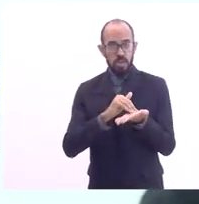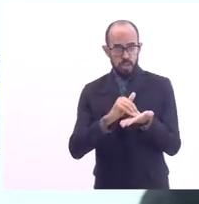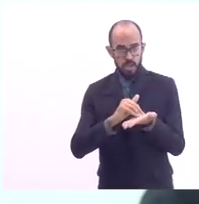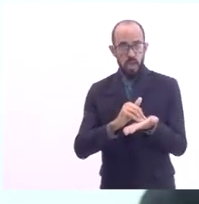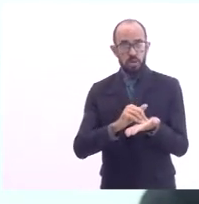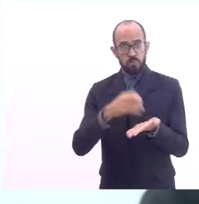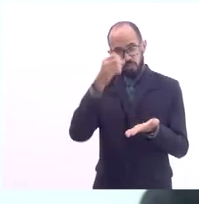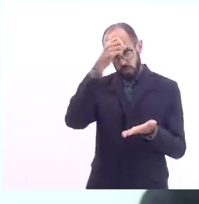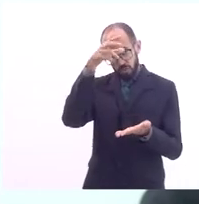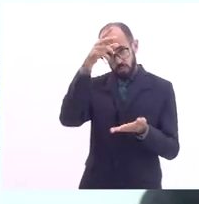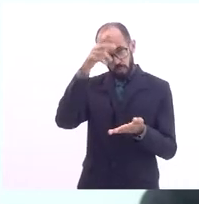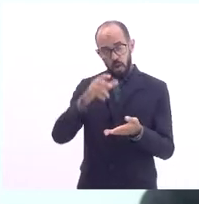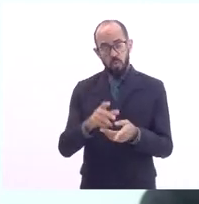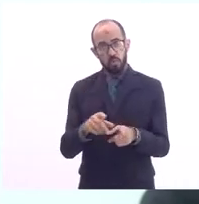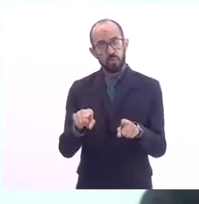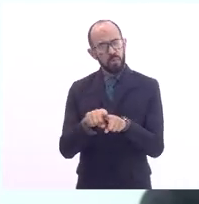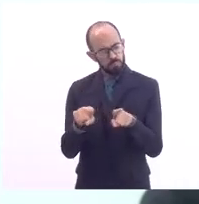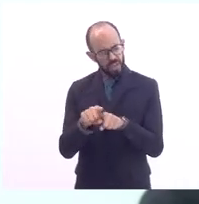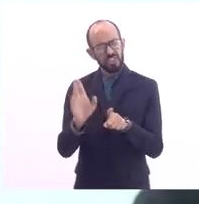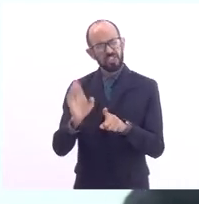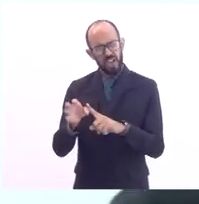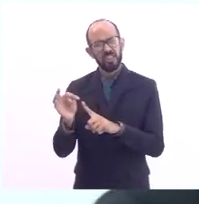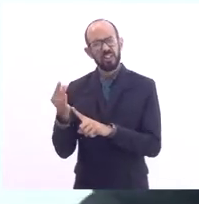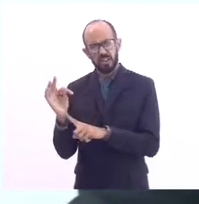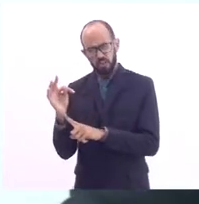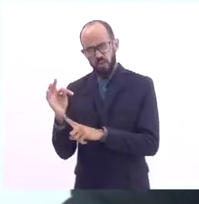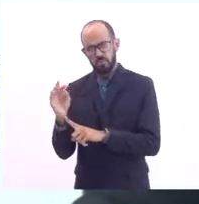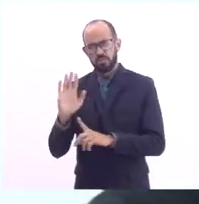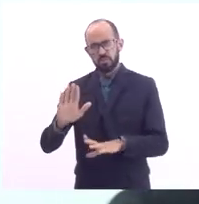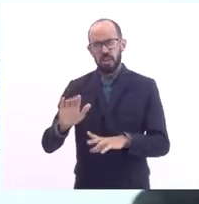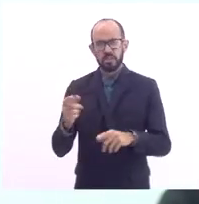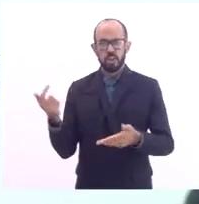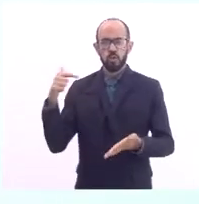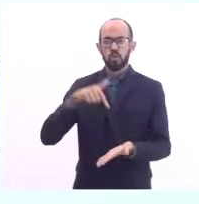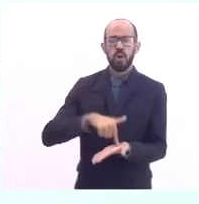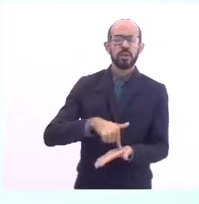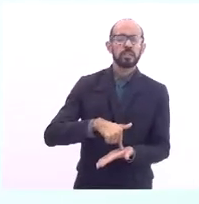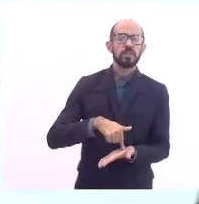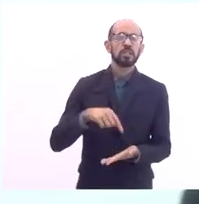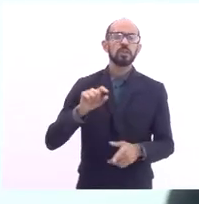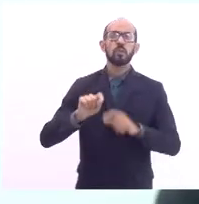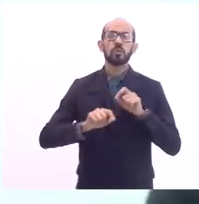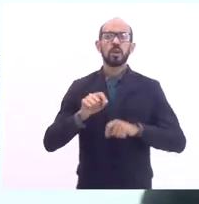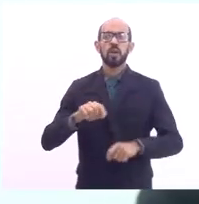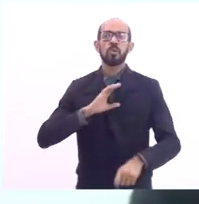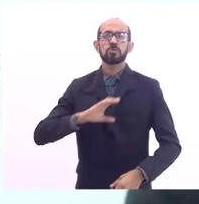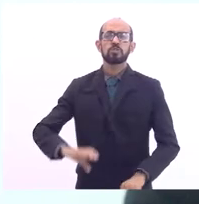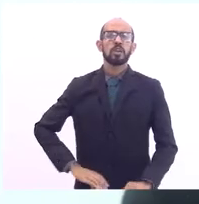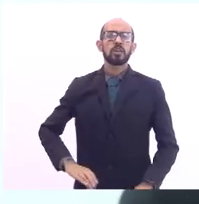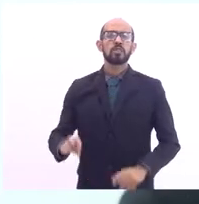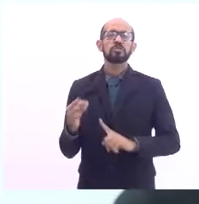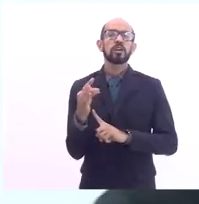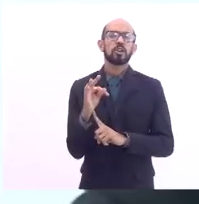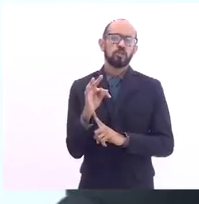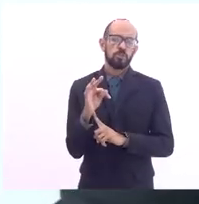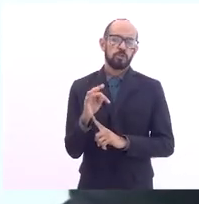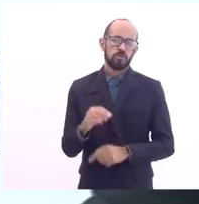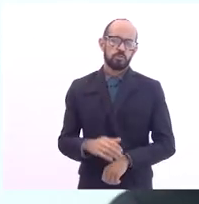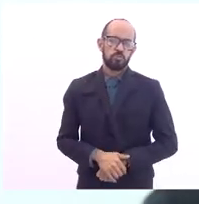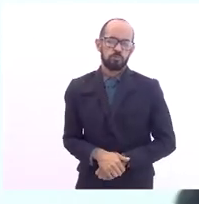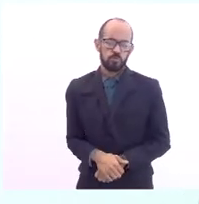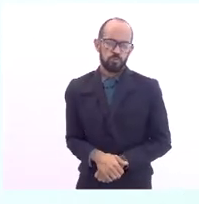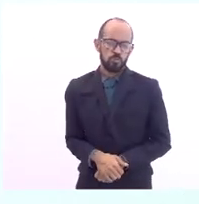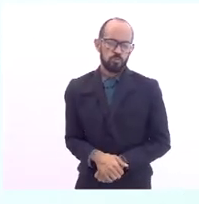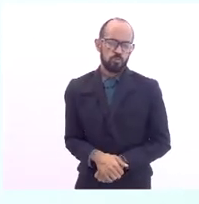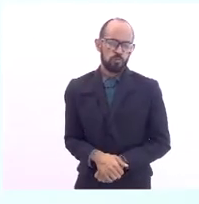fui em Teresópolis, em outro governo, mas eu estou aqui hoje como um cidadão de Teresópolis. E o que